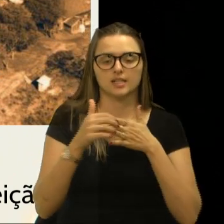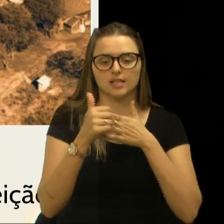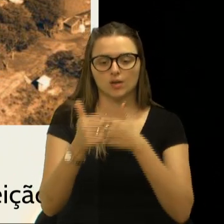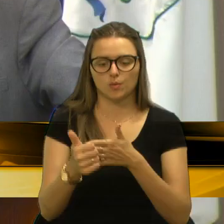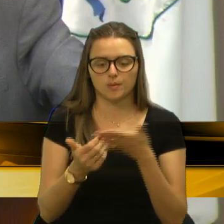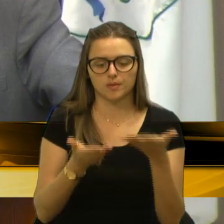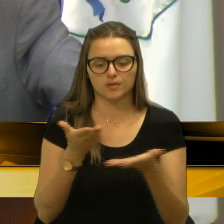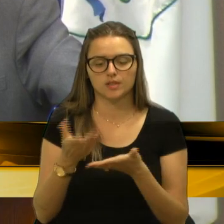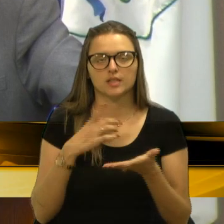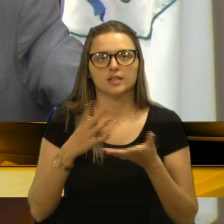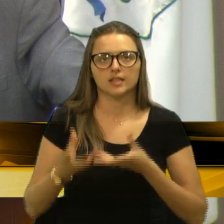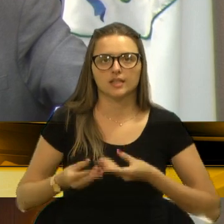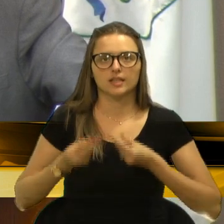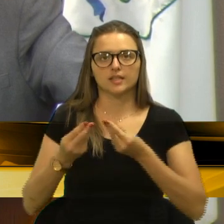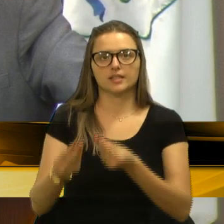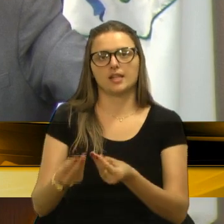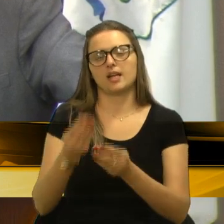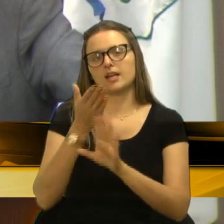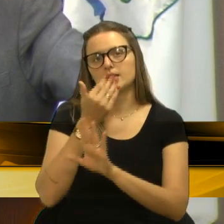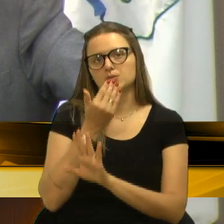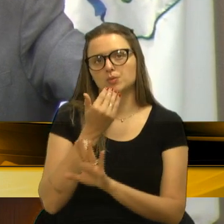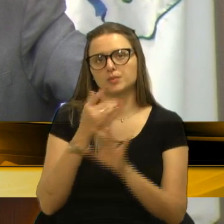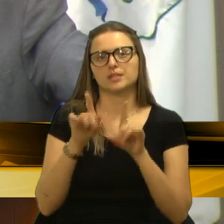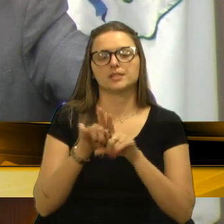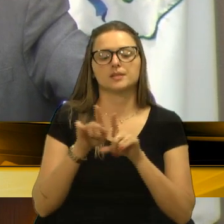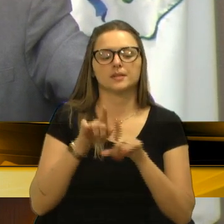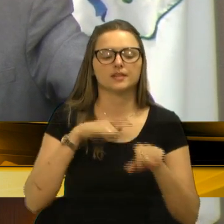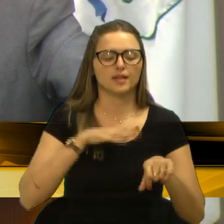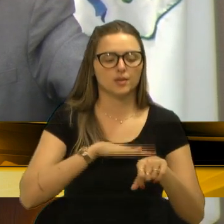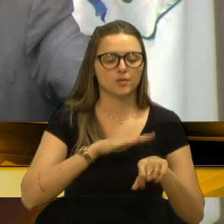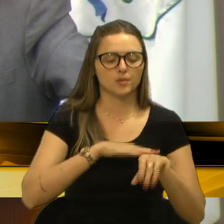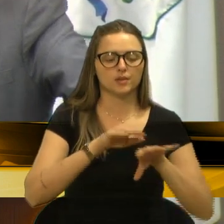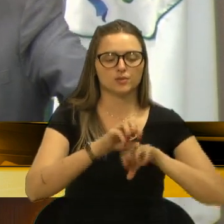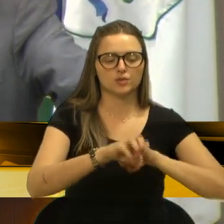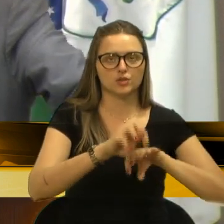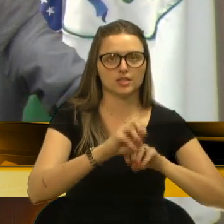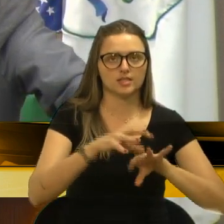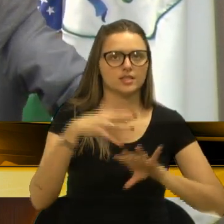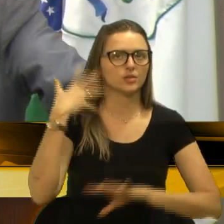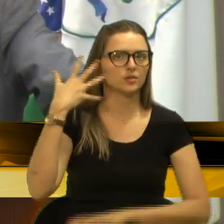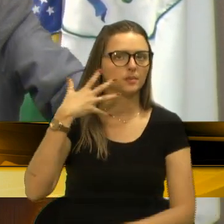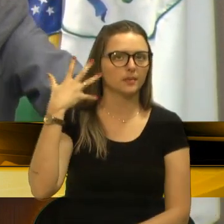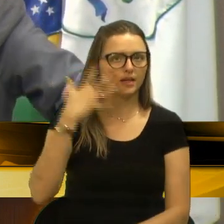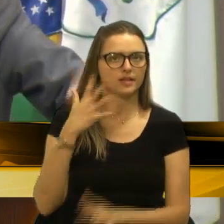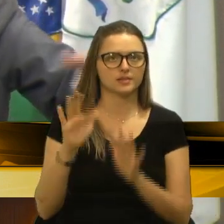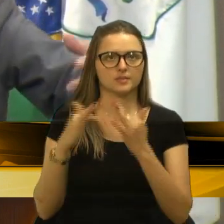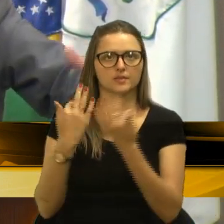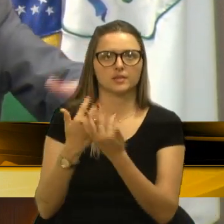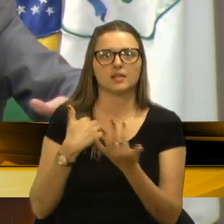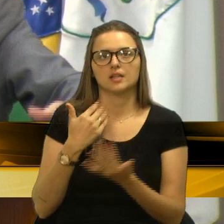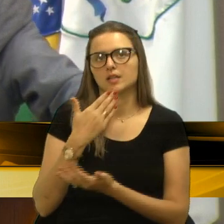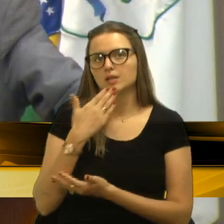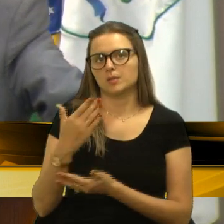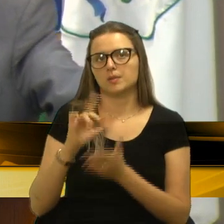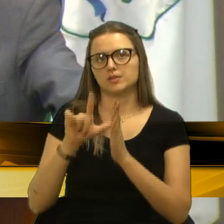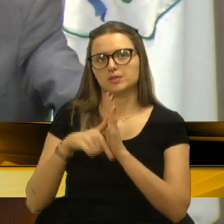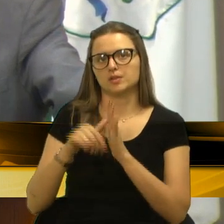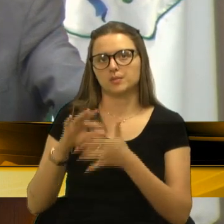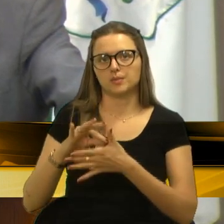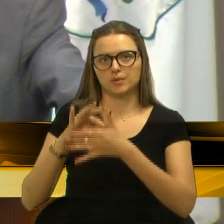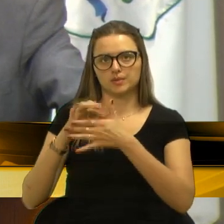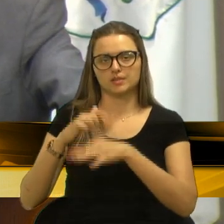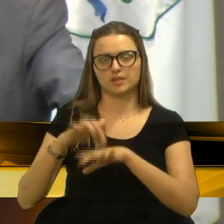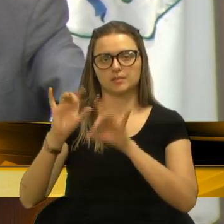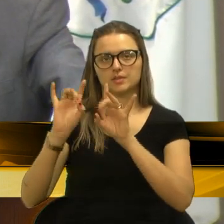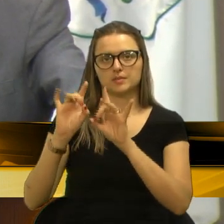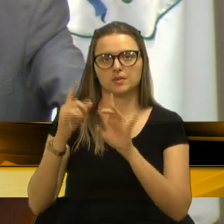levar a cesta básica, proporciona momentos de formação e de palestra. Eu peço na sequência uma declaração de líder, senhor presidente,